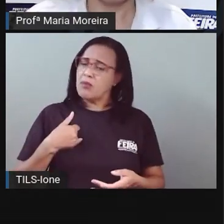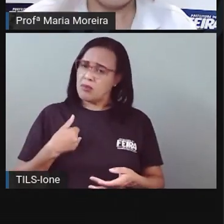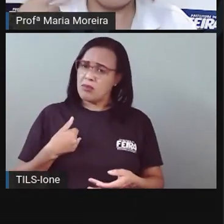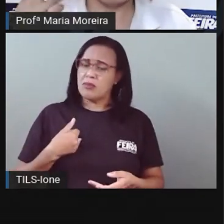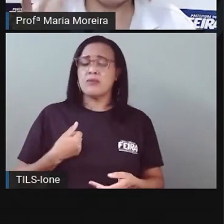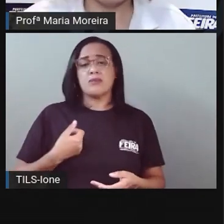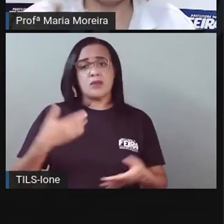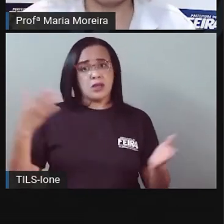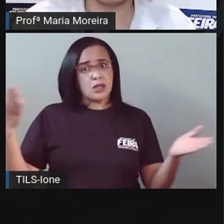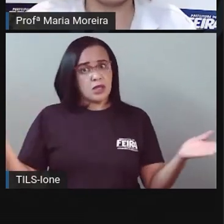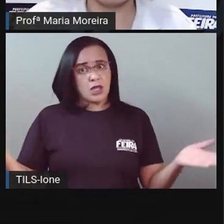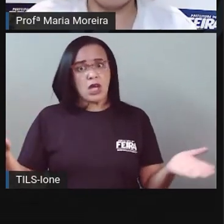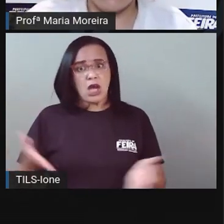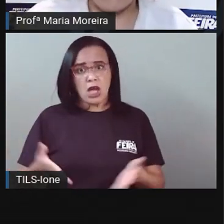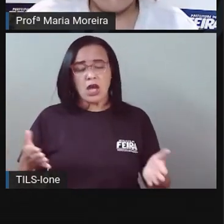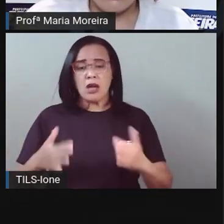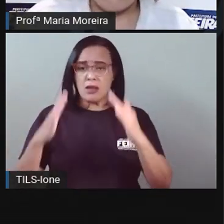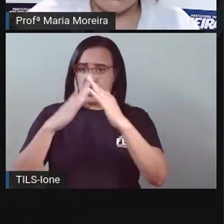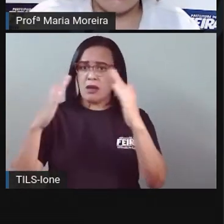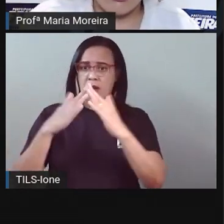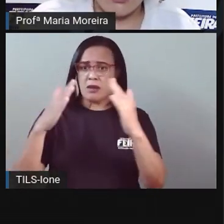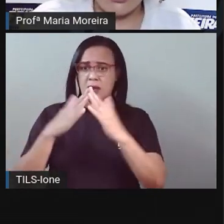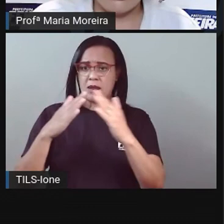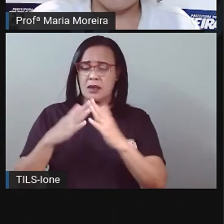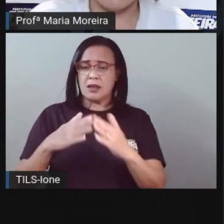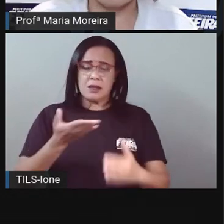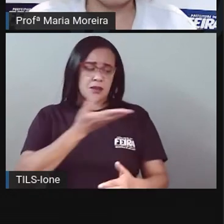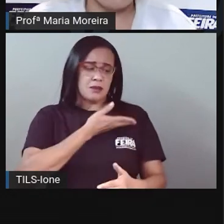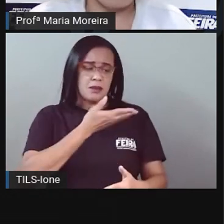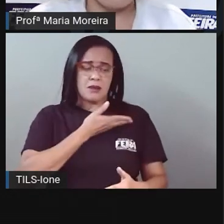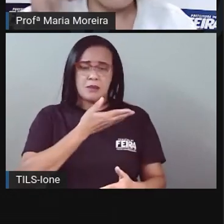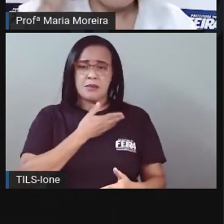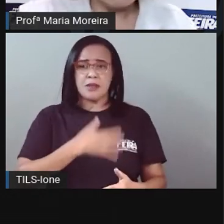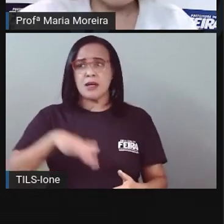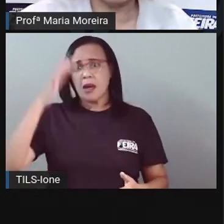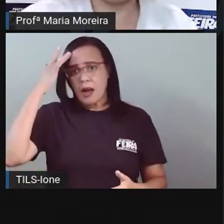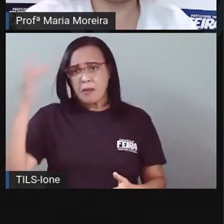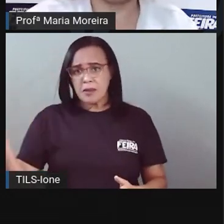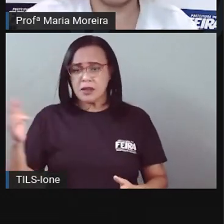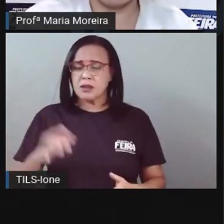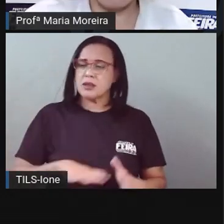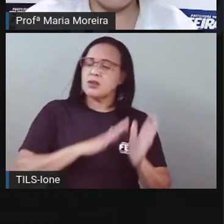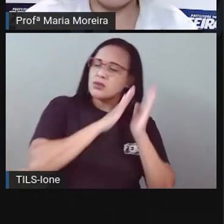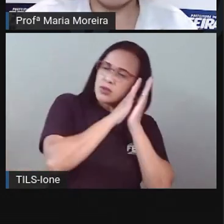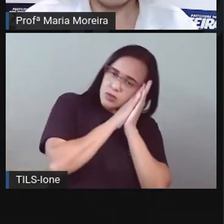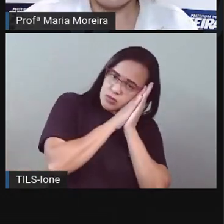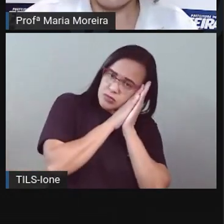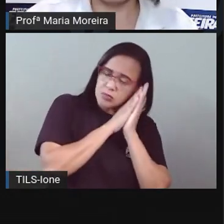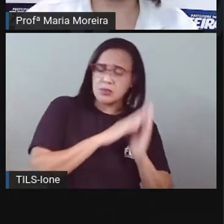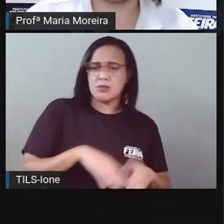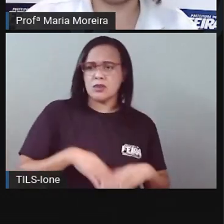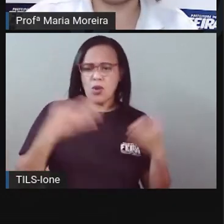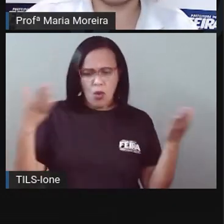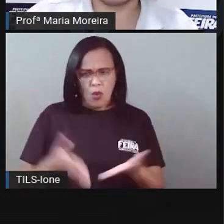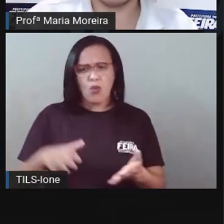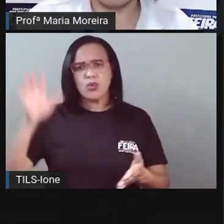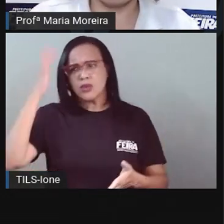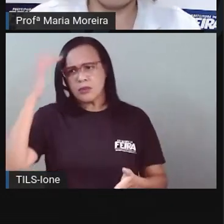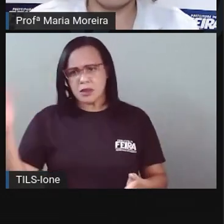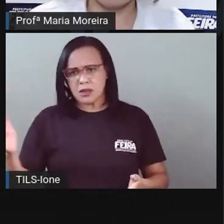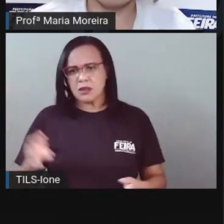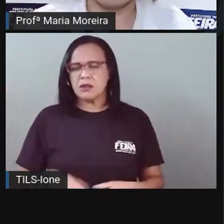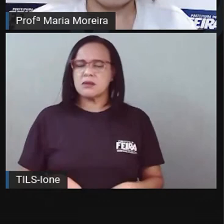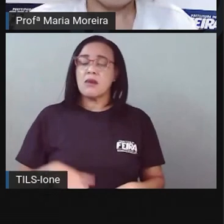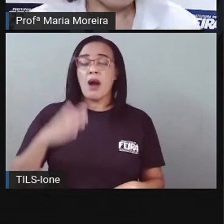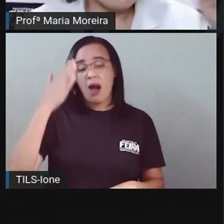Marina amanhã depois de dormir. Eu já dormi e estou querendo saber se hoje é amanhã. Ah, tá, Carol,